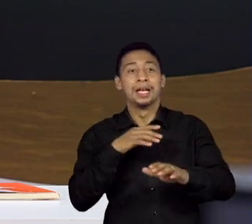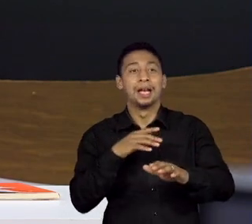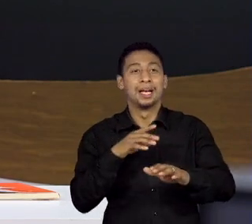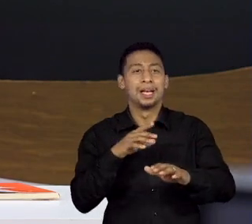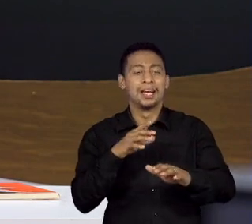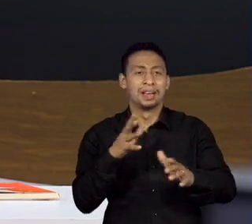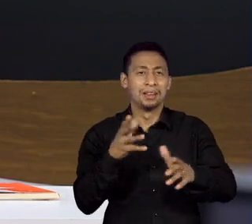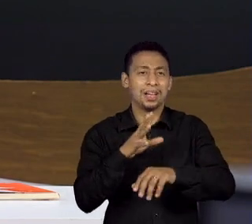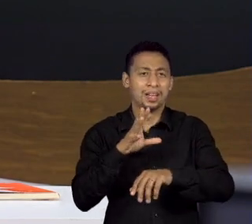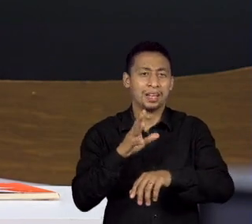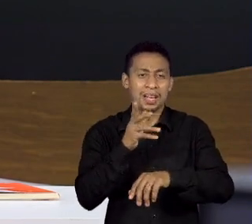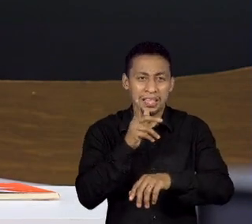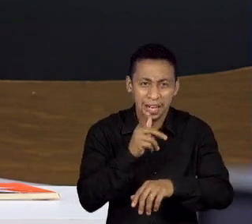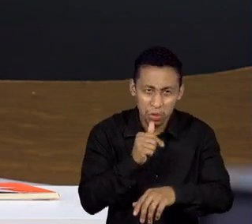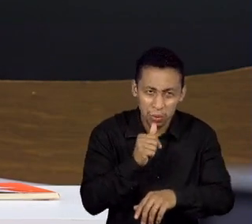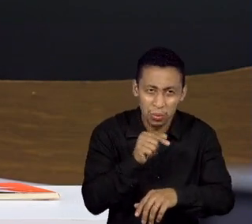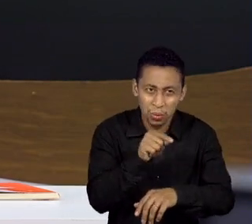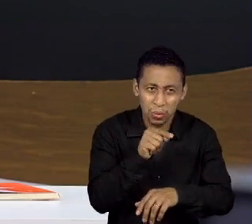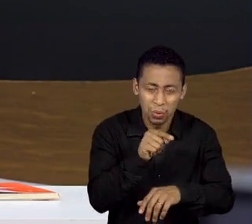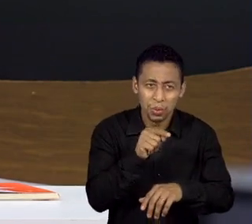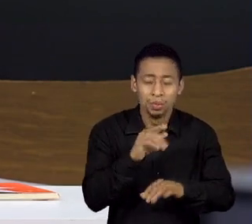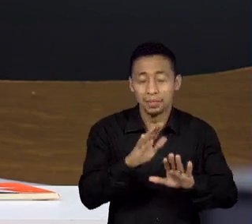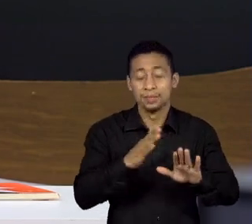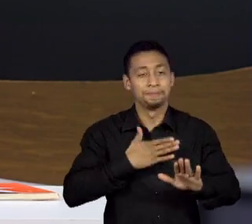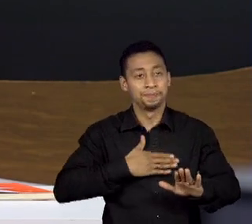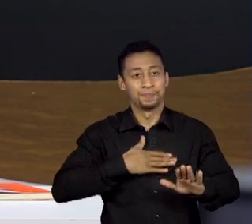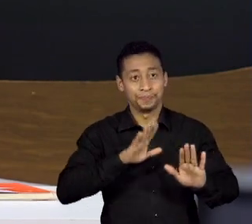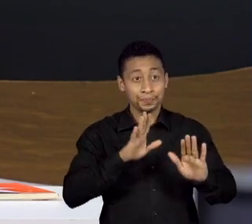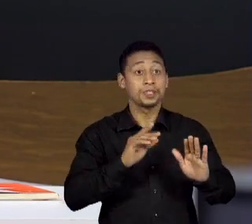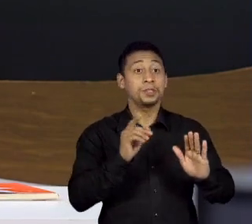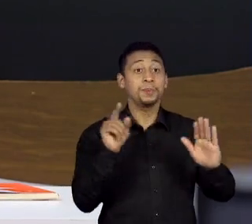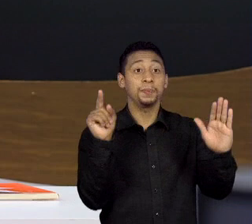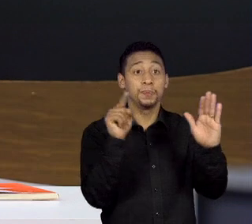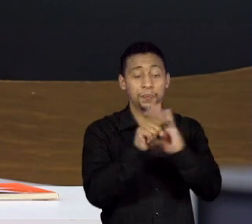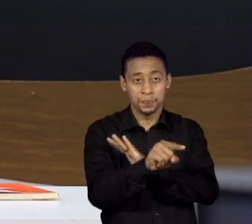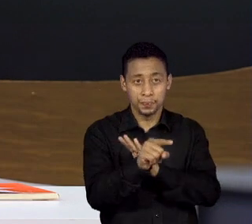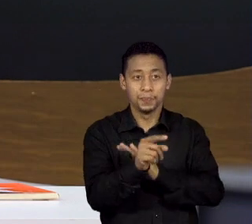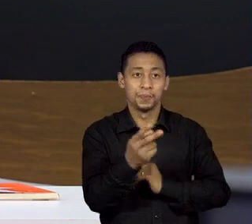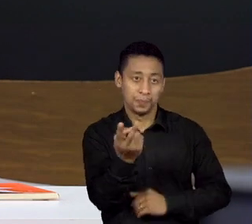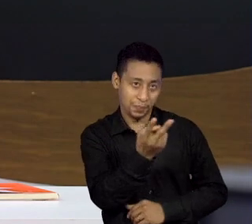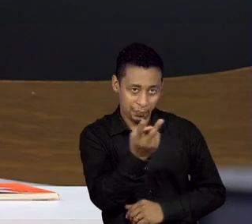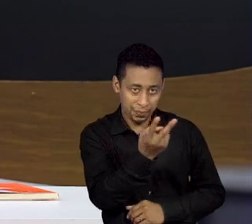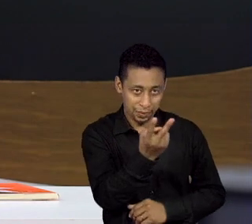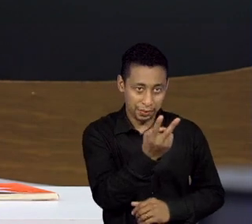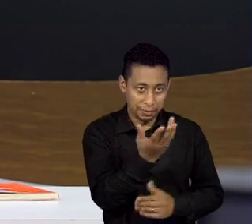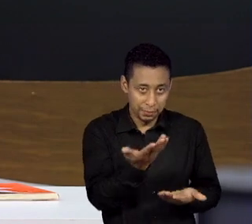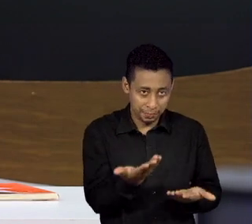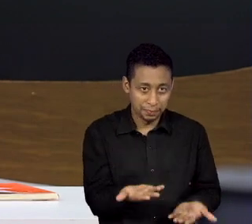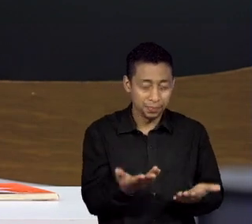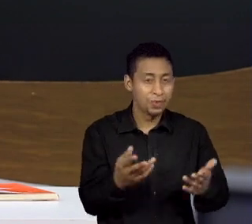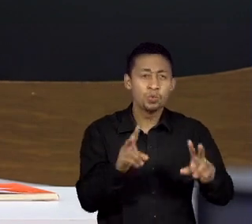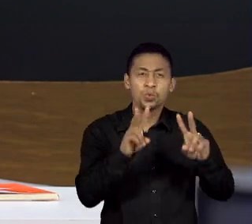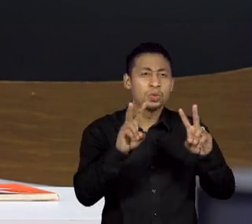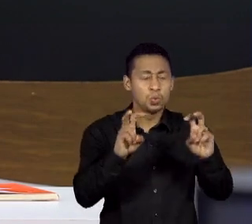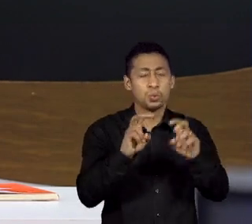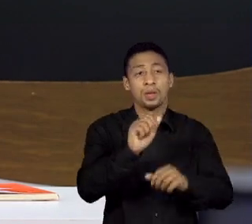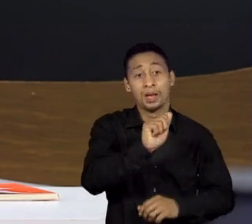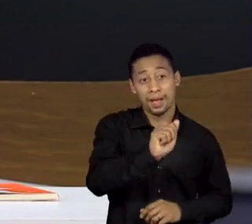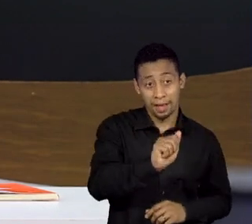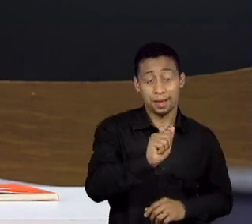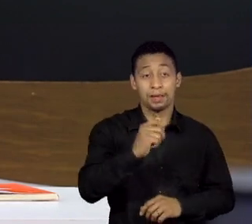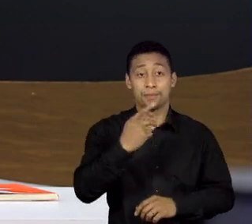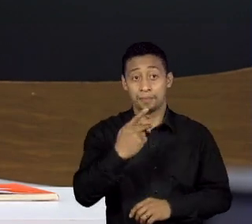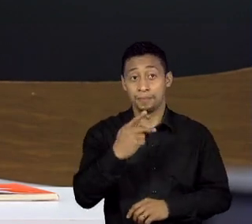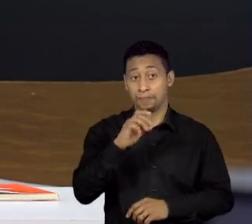mesmo. Vamos resolver isso. Queria começar perguntando para vocês dois sobre a peça. Eu queria saber como